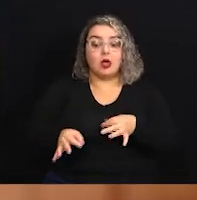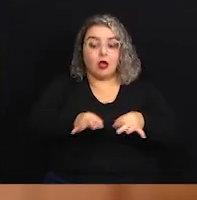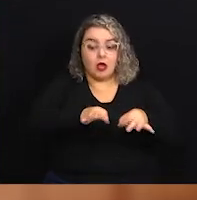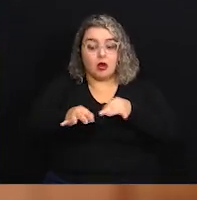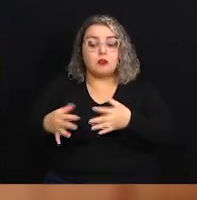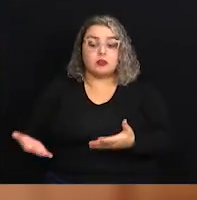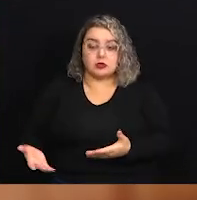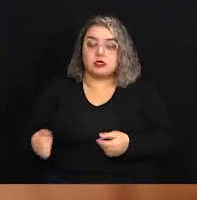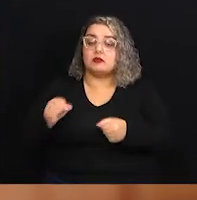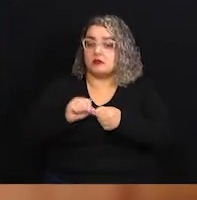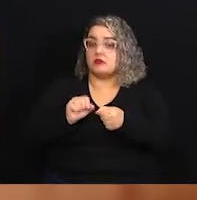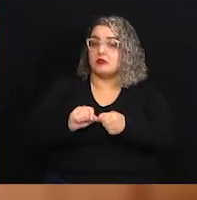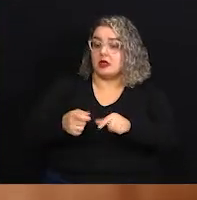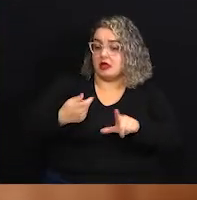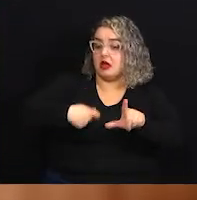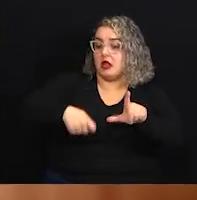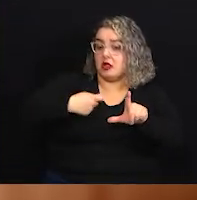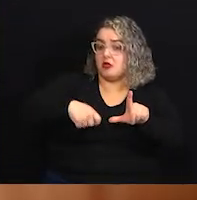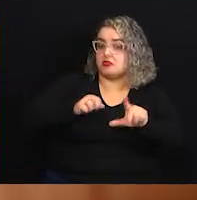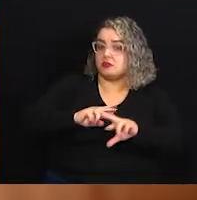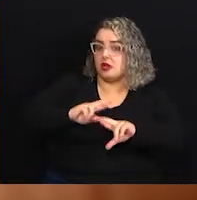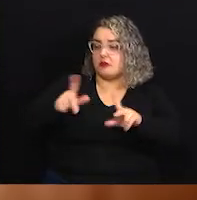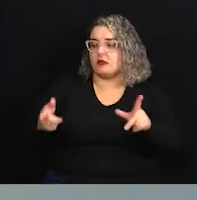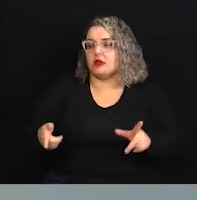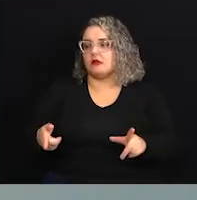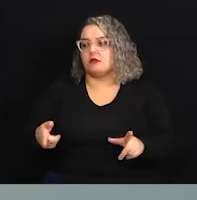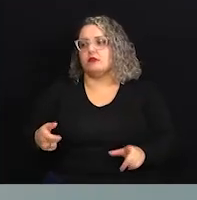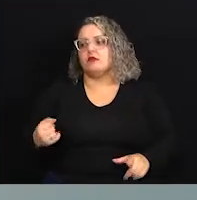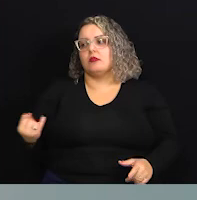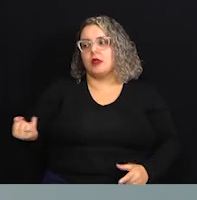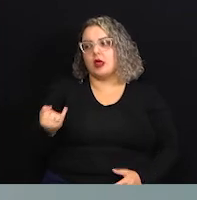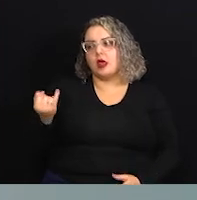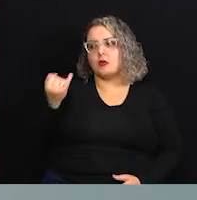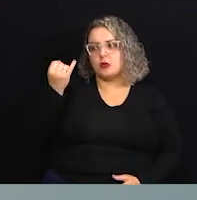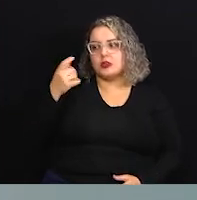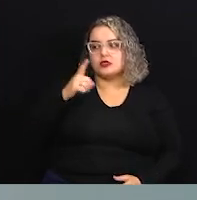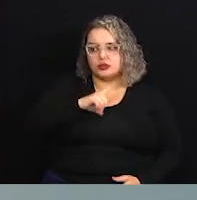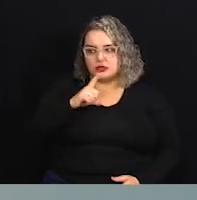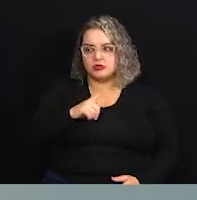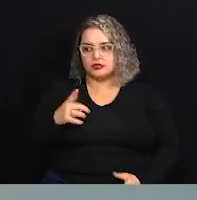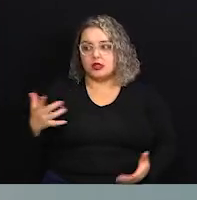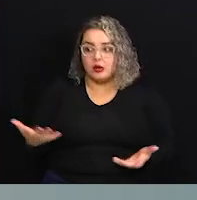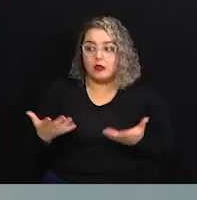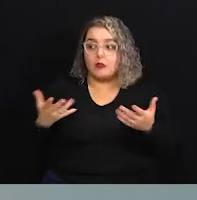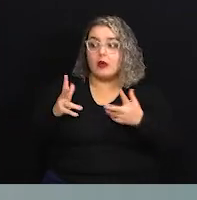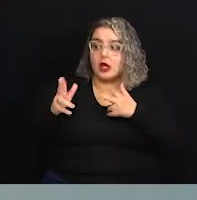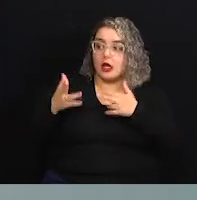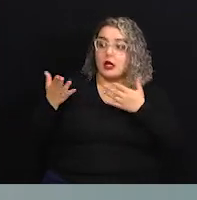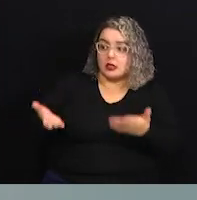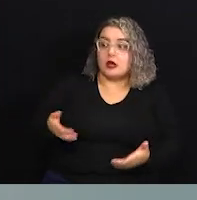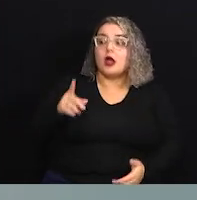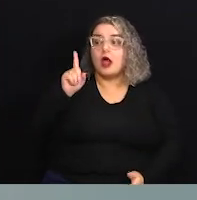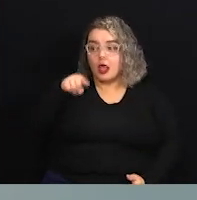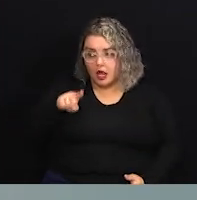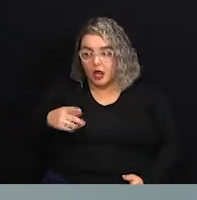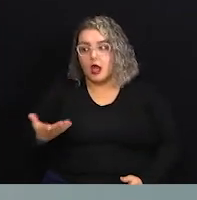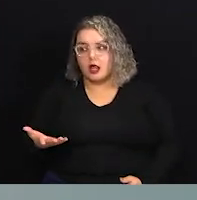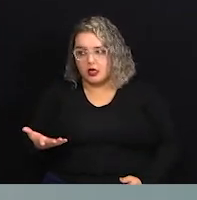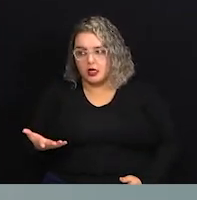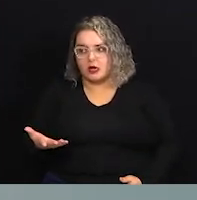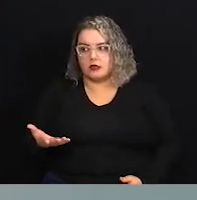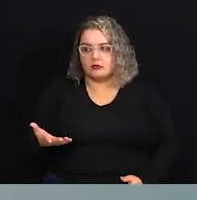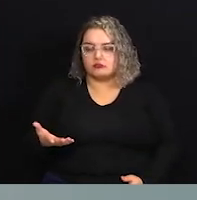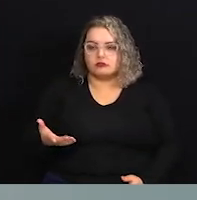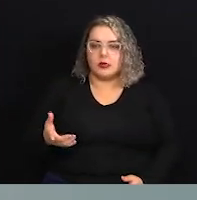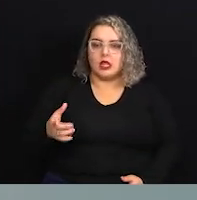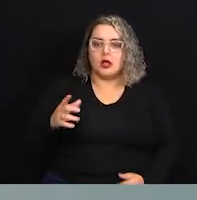que o projeto faz a logística reversa. A importância de haver uma iniciativa como essa é exatamente